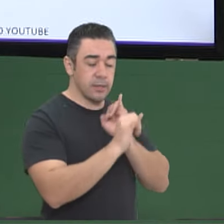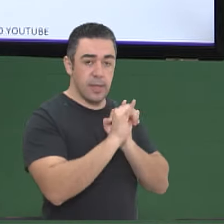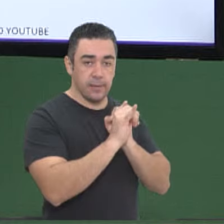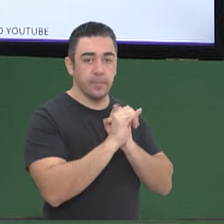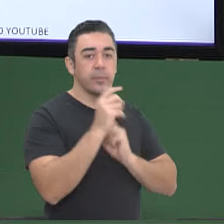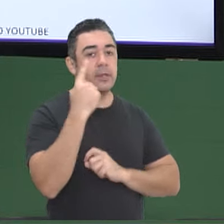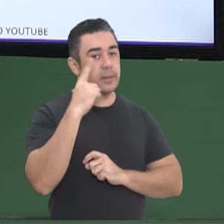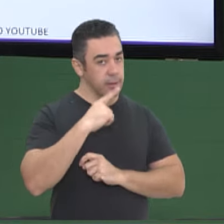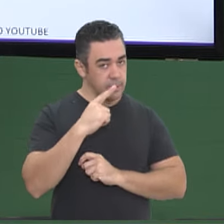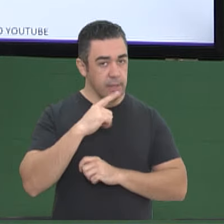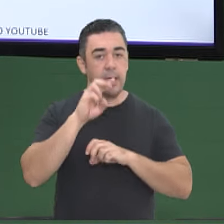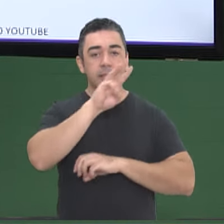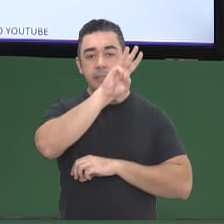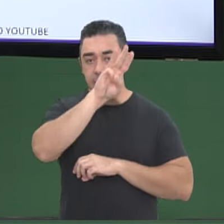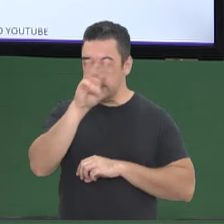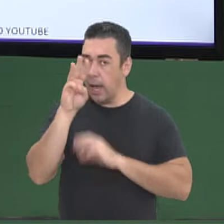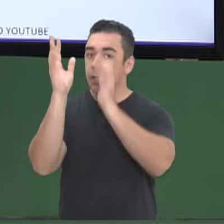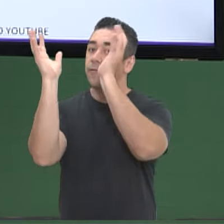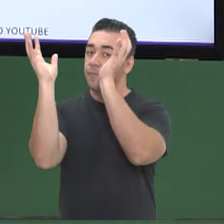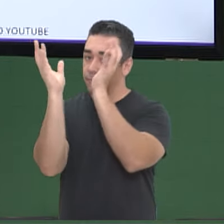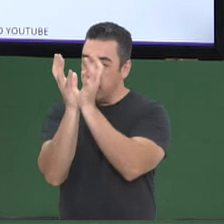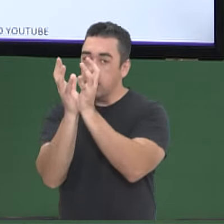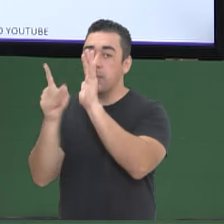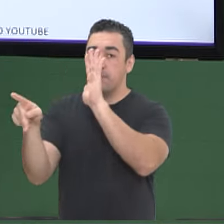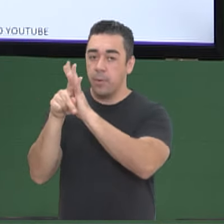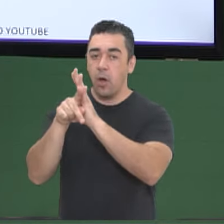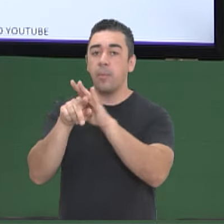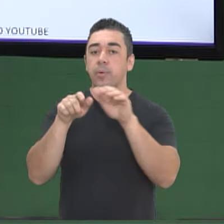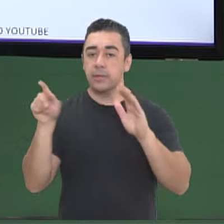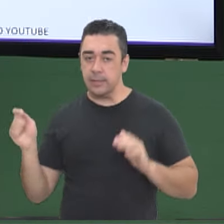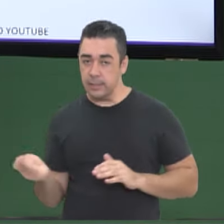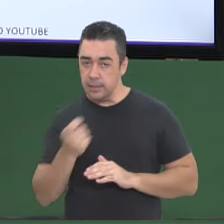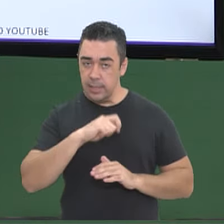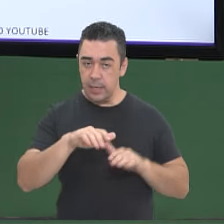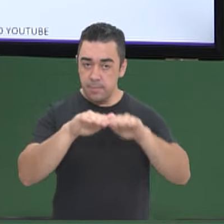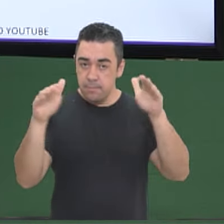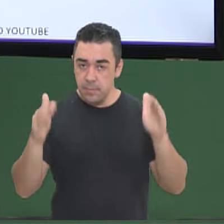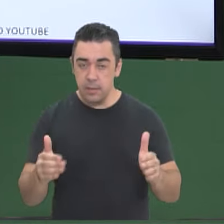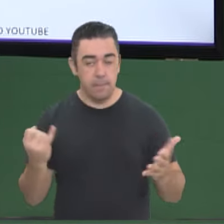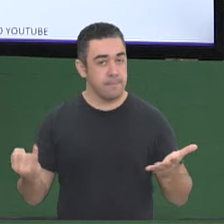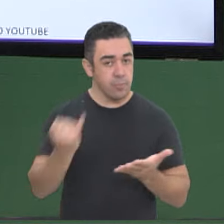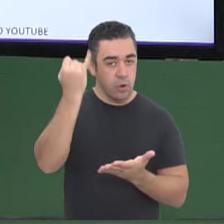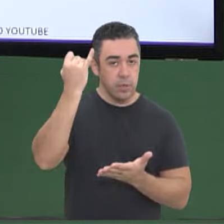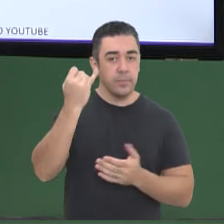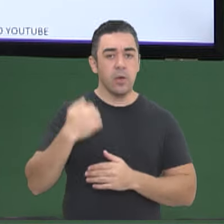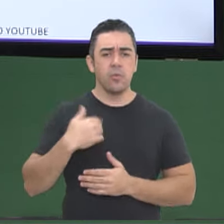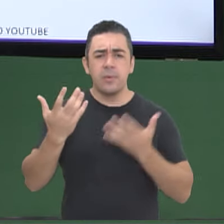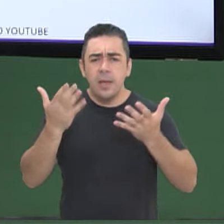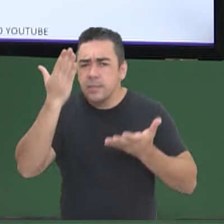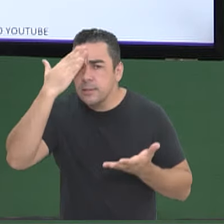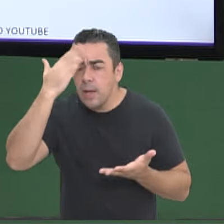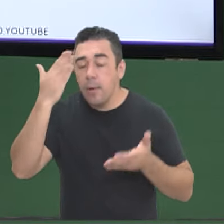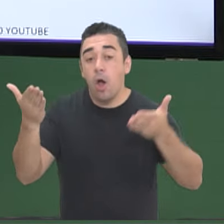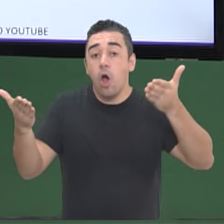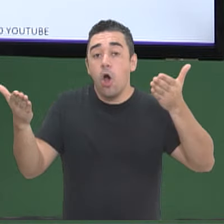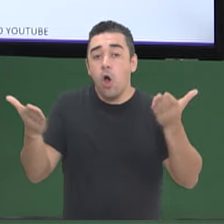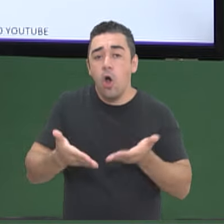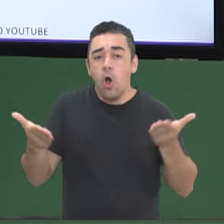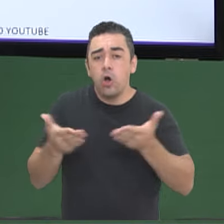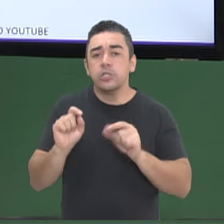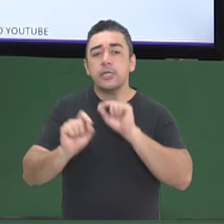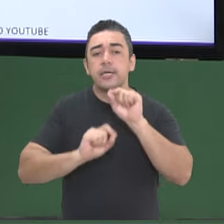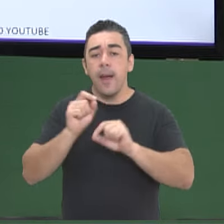site da Federação de Tênis de Mesa tem muitas informações importantes. Mas aqui, o que eu quero saber é isso aqui. Atualmente, qual